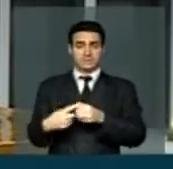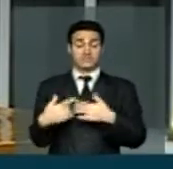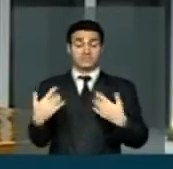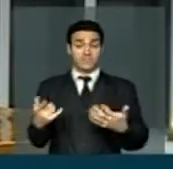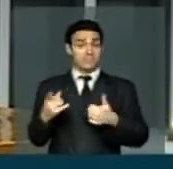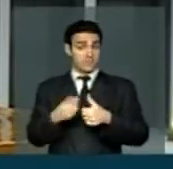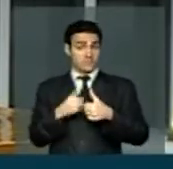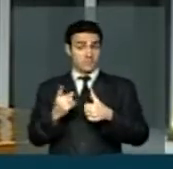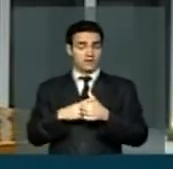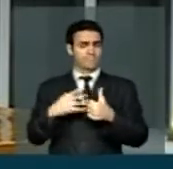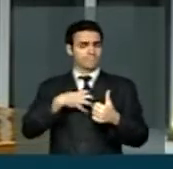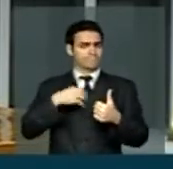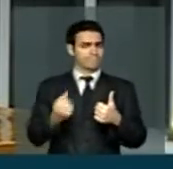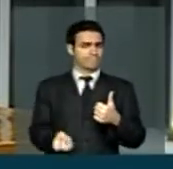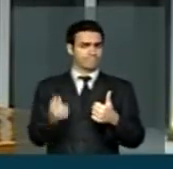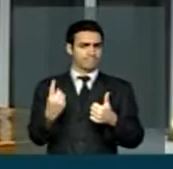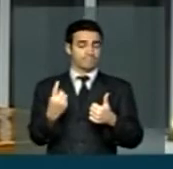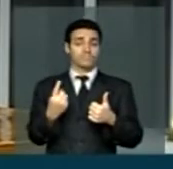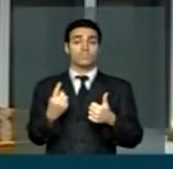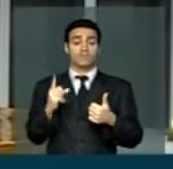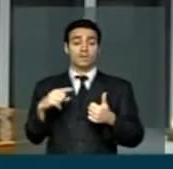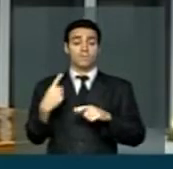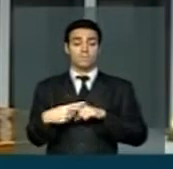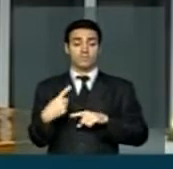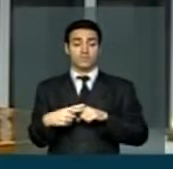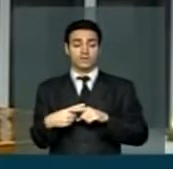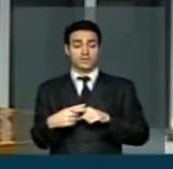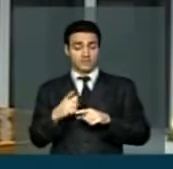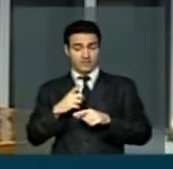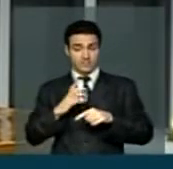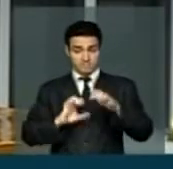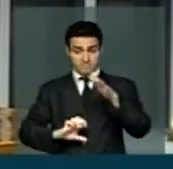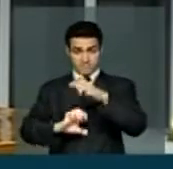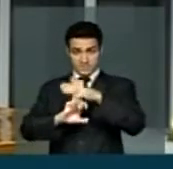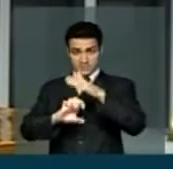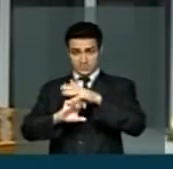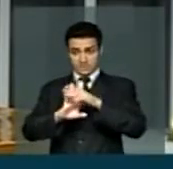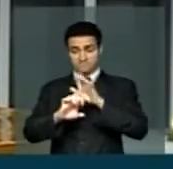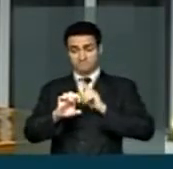primeiro aspecto que nos causa estranheza é o fato de termos uma empresa